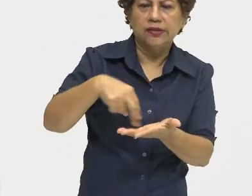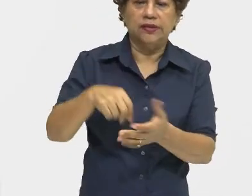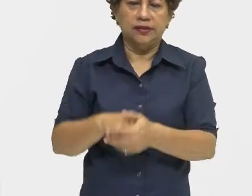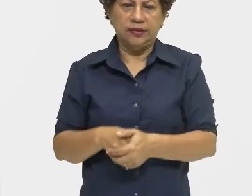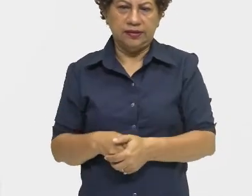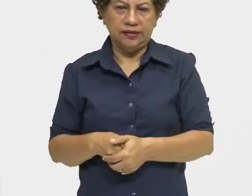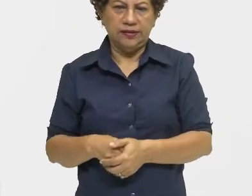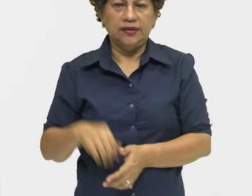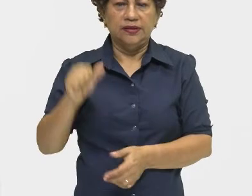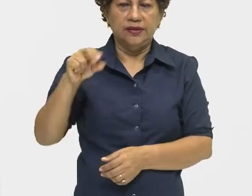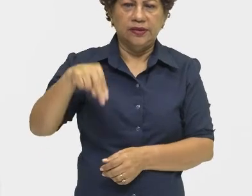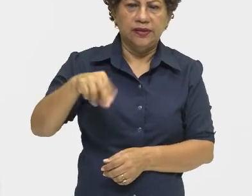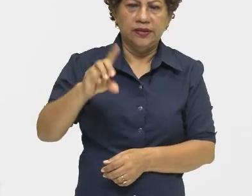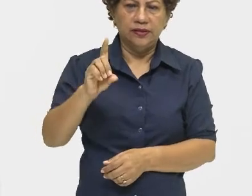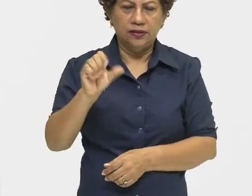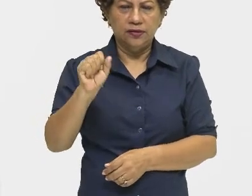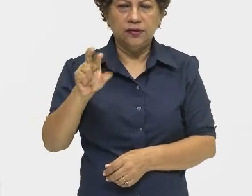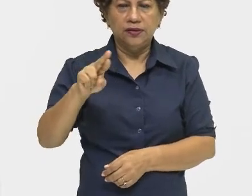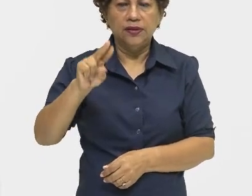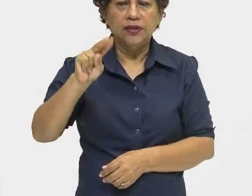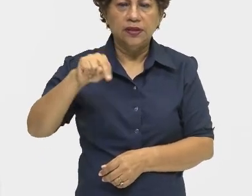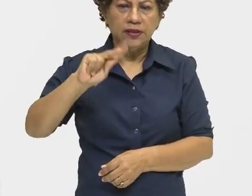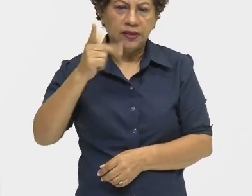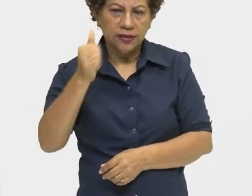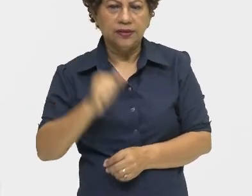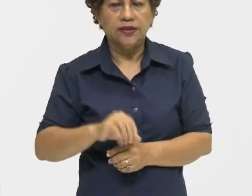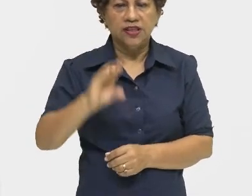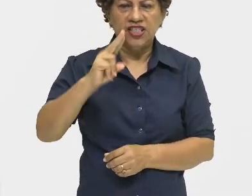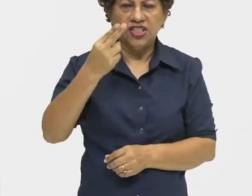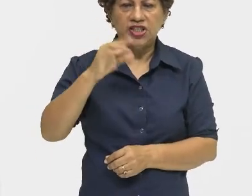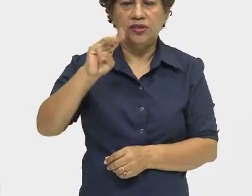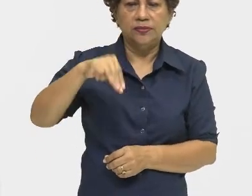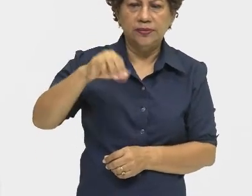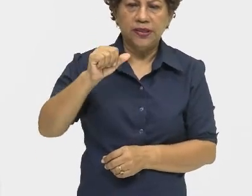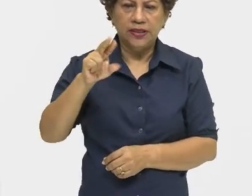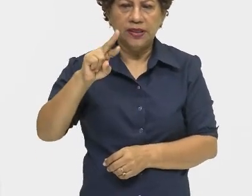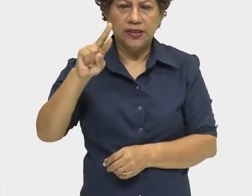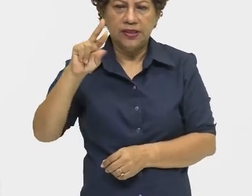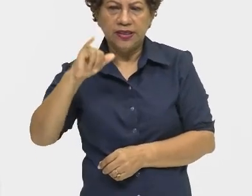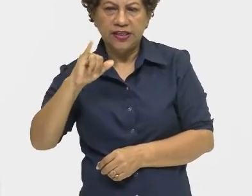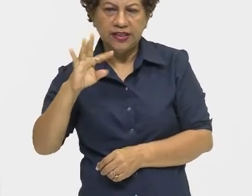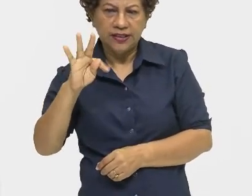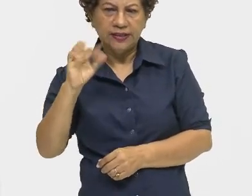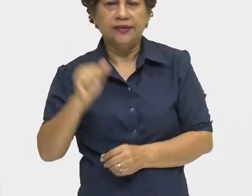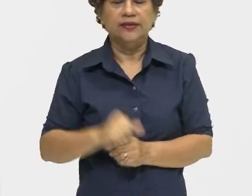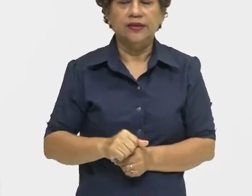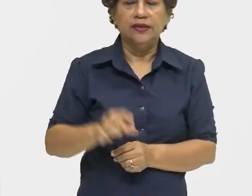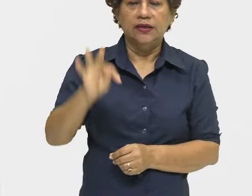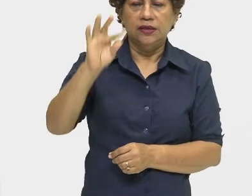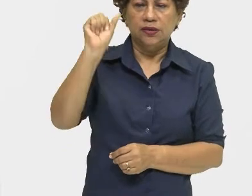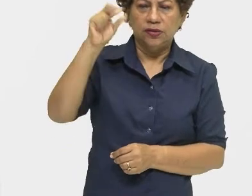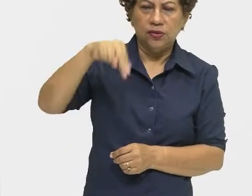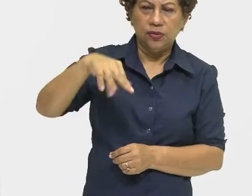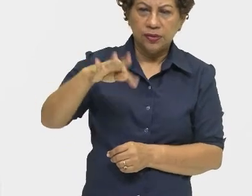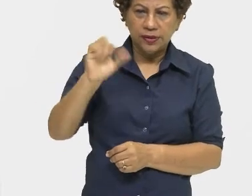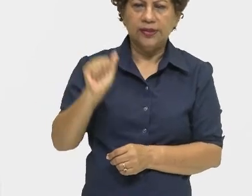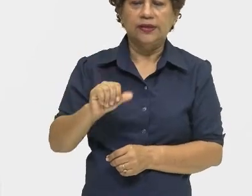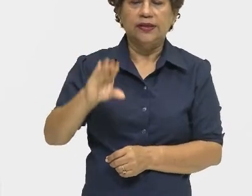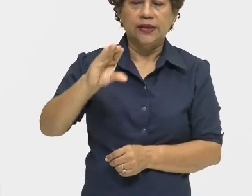andorinha, chimarrita, tonta, cana verde, caranguejo, vilão de